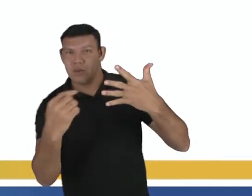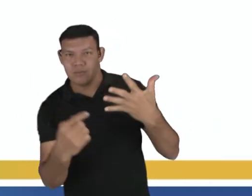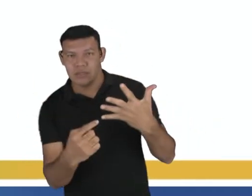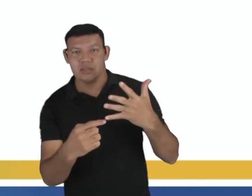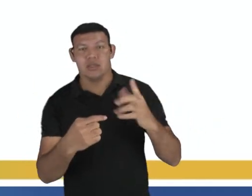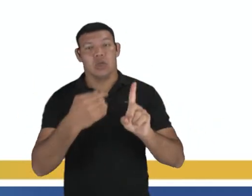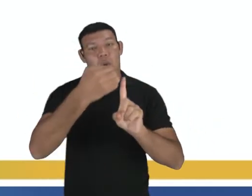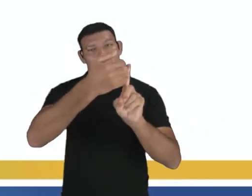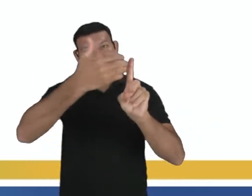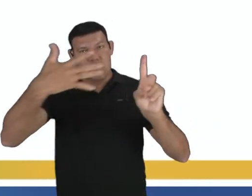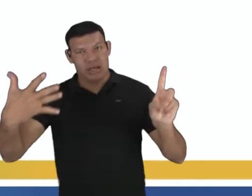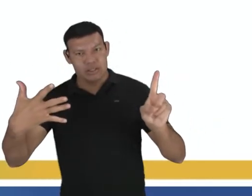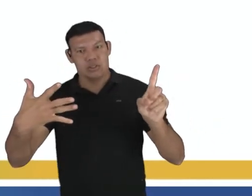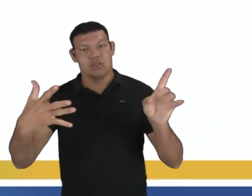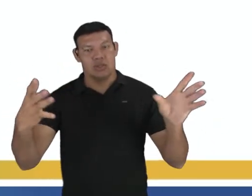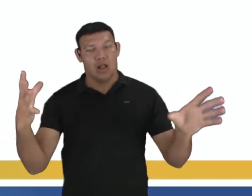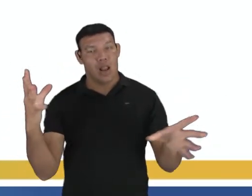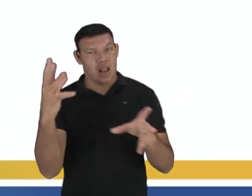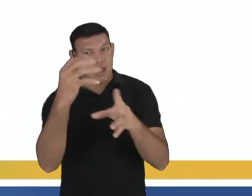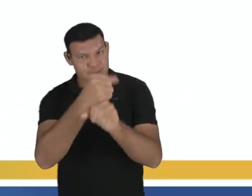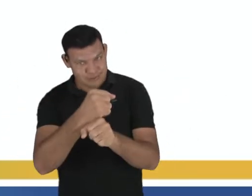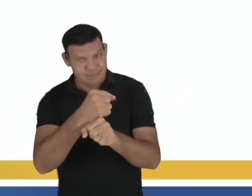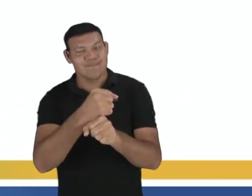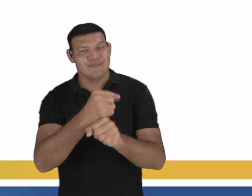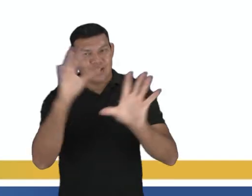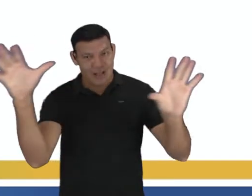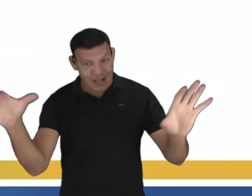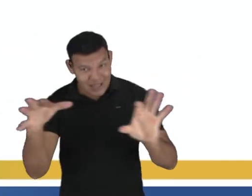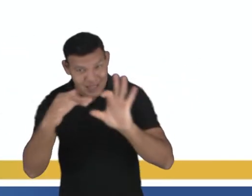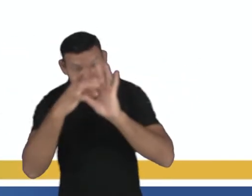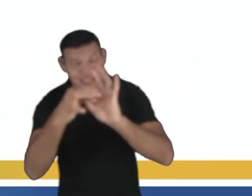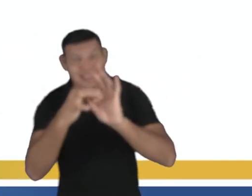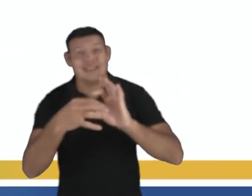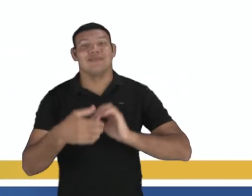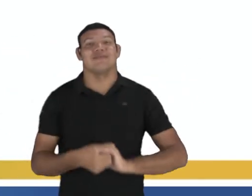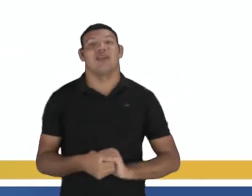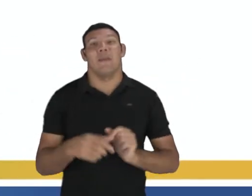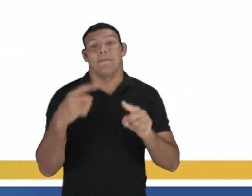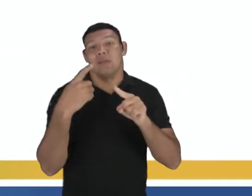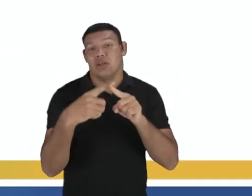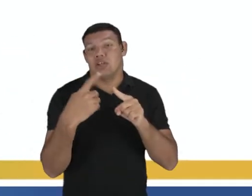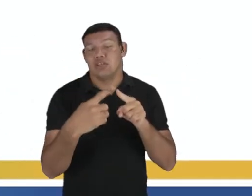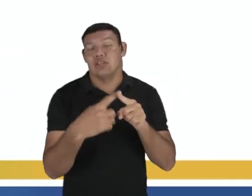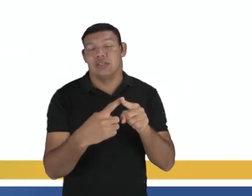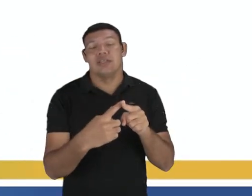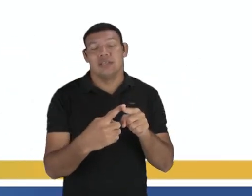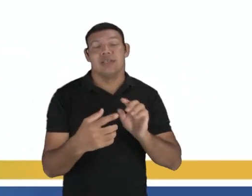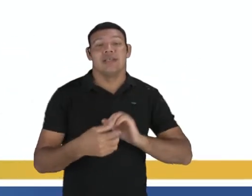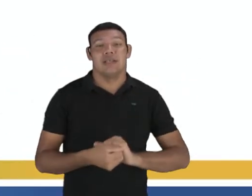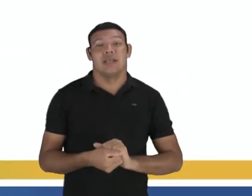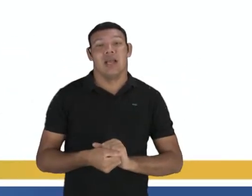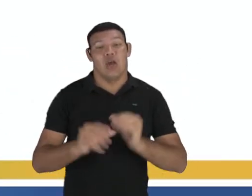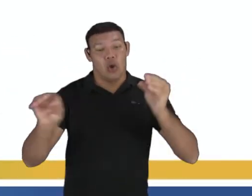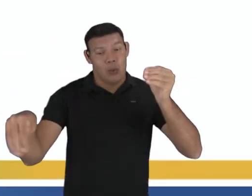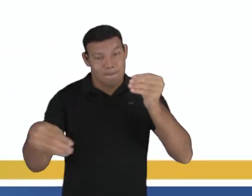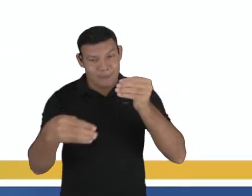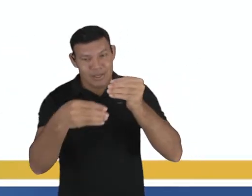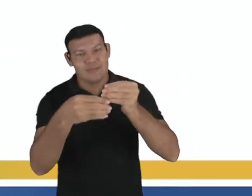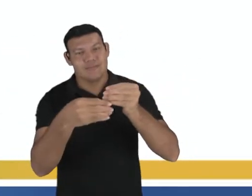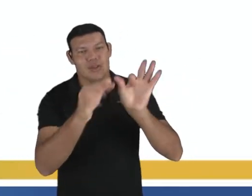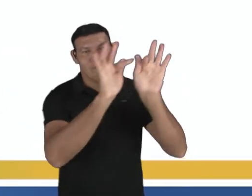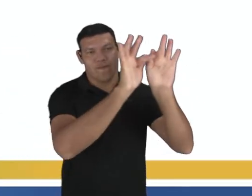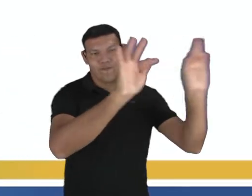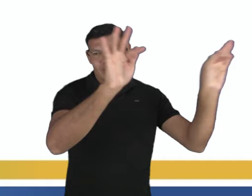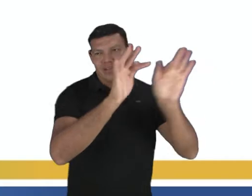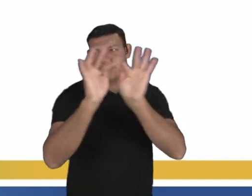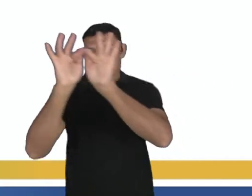aqueles que aglutinam, juntam trechos com sentidos complementares. Um trecho vai